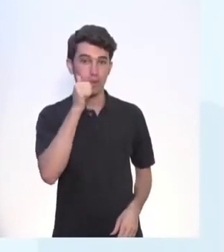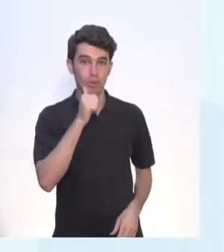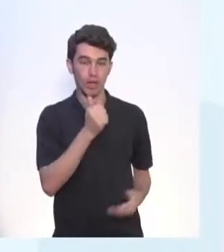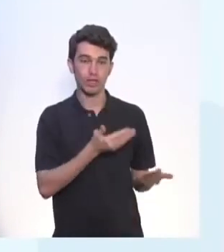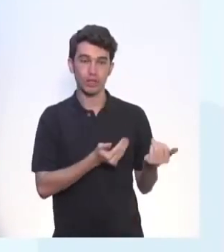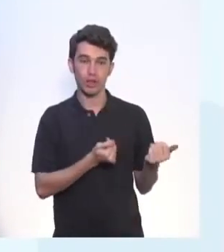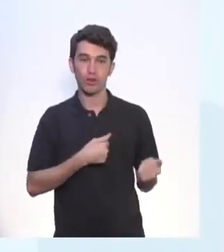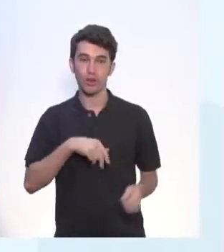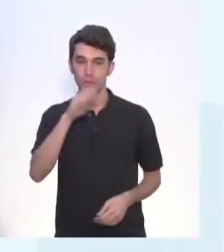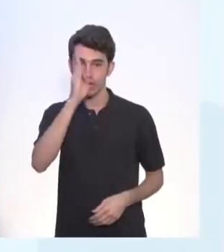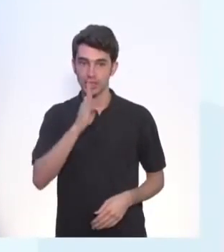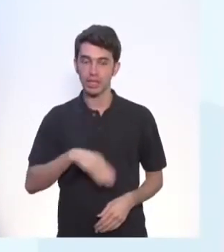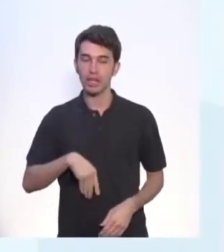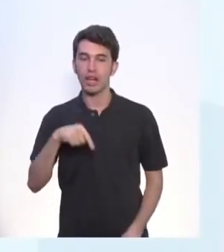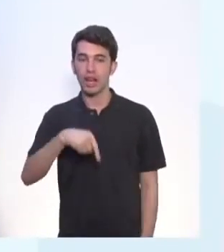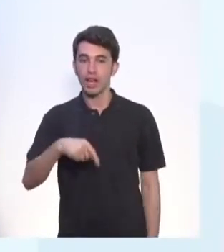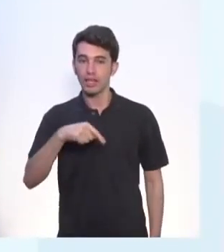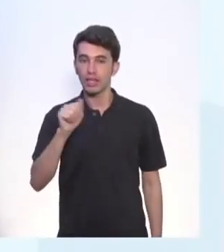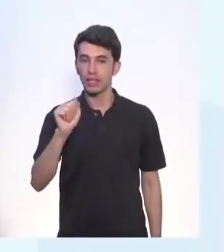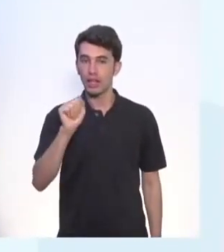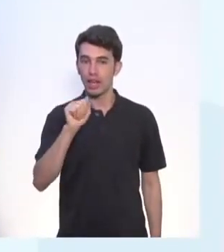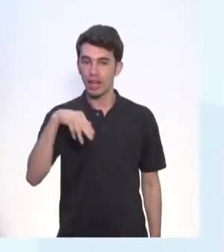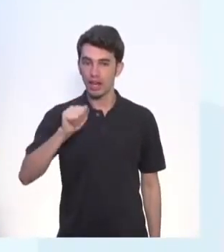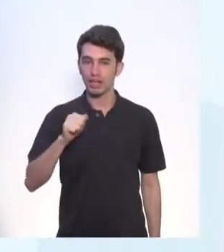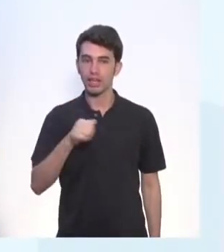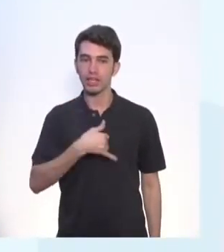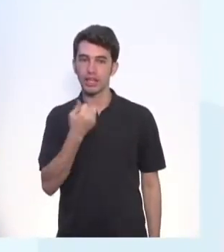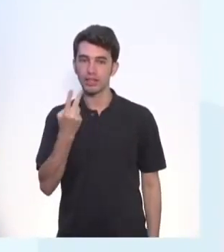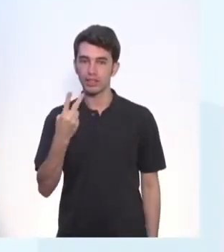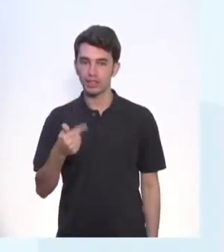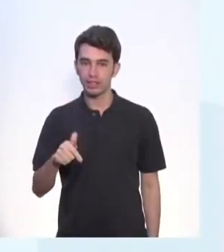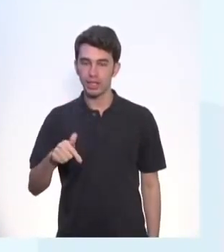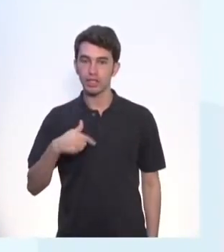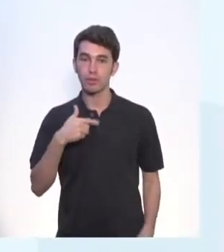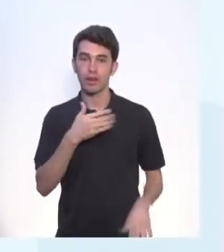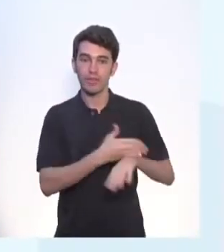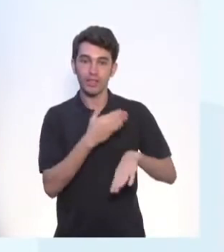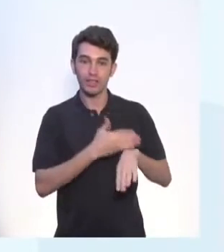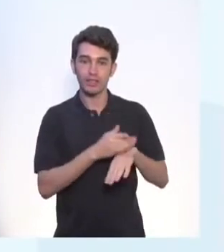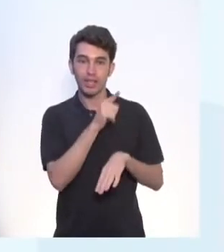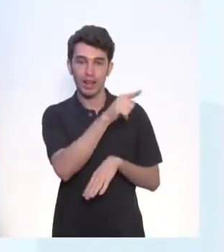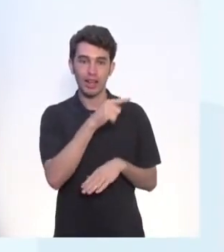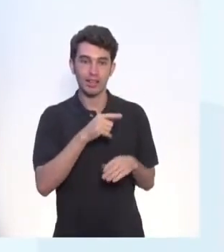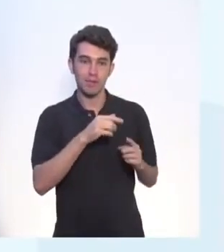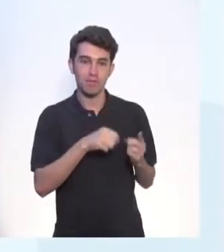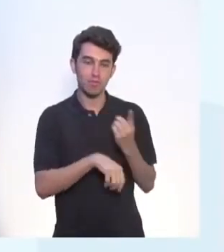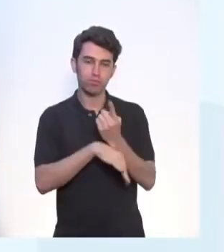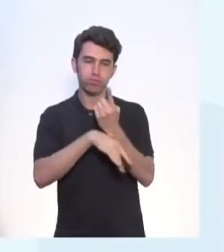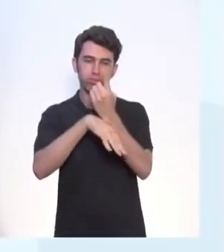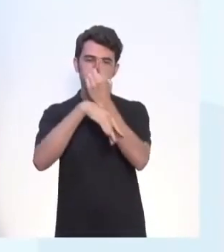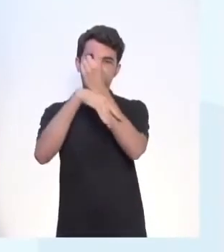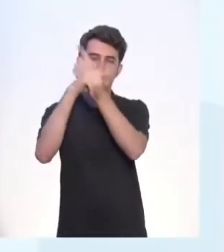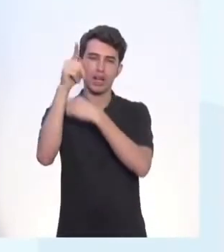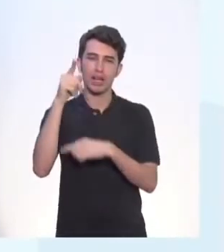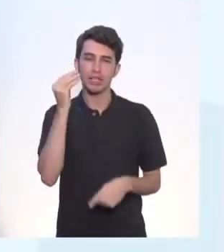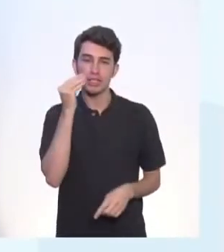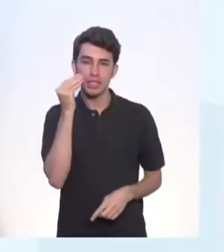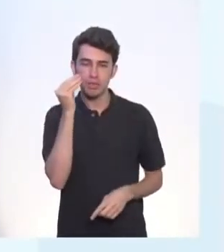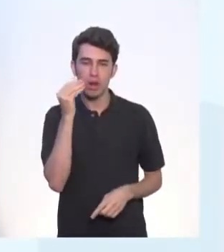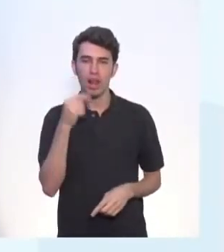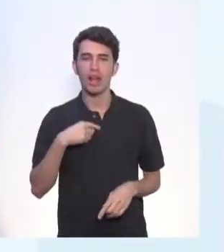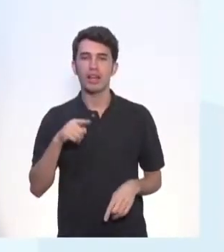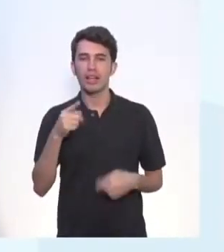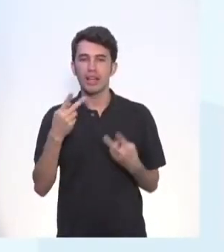aconteceu em dezembro no Havaí. Esse tipo de missão é um treinamento que futuros astronautas fazem para entender como funcionam as missões